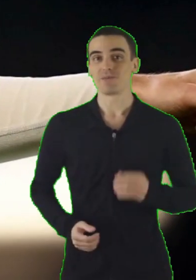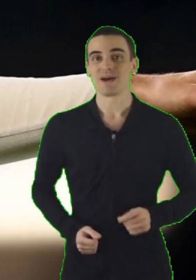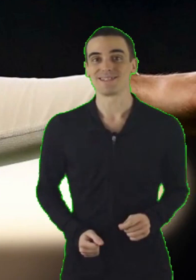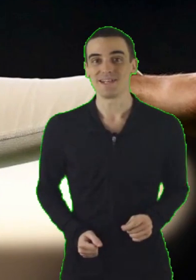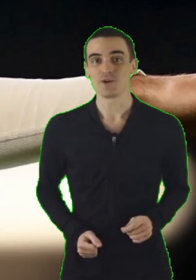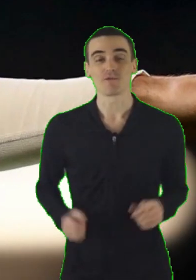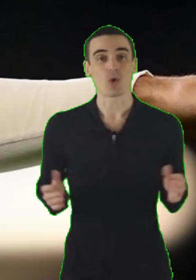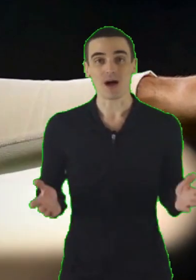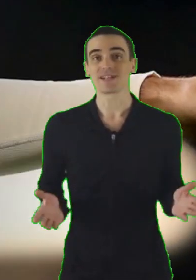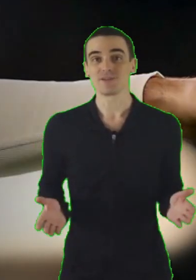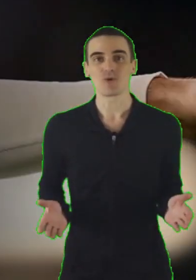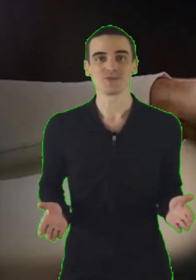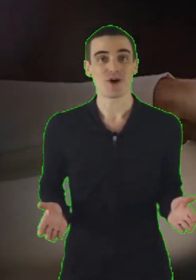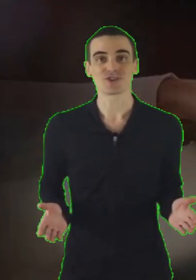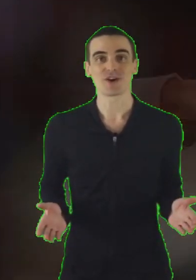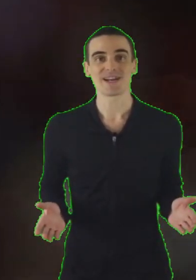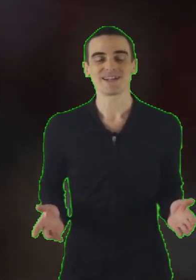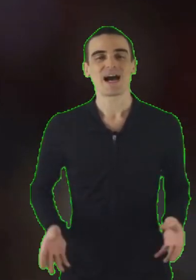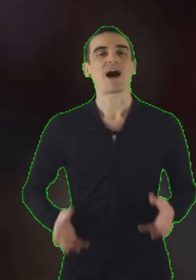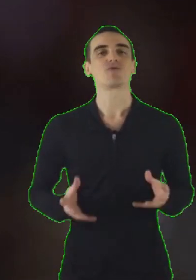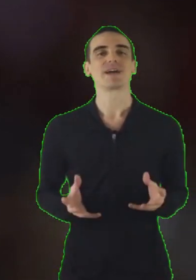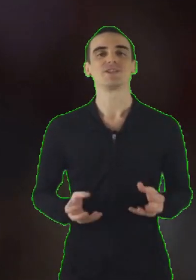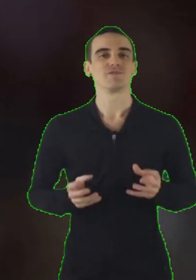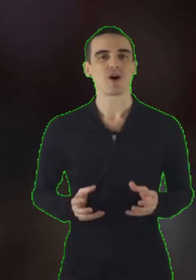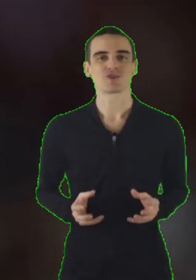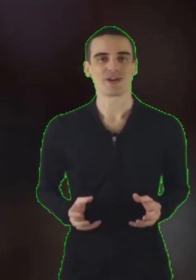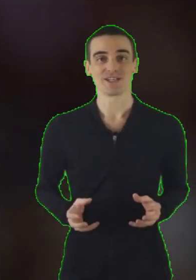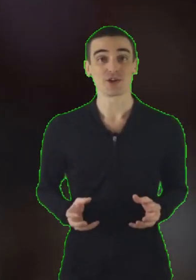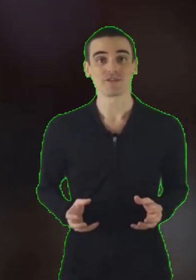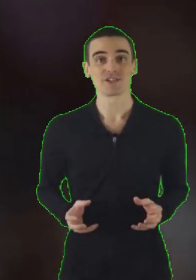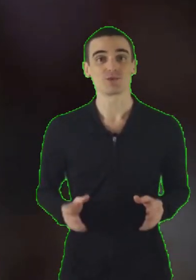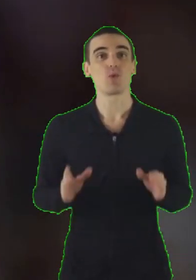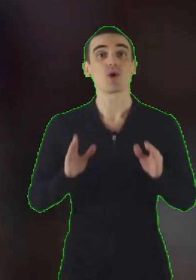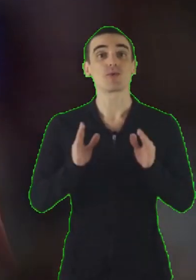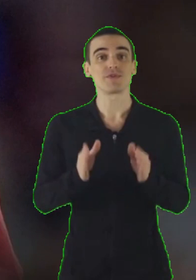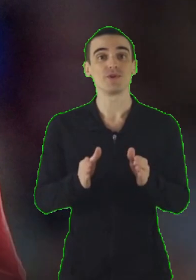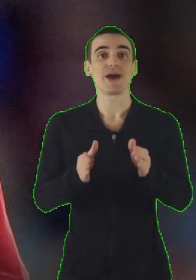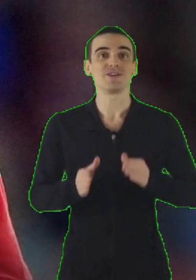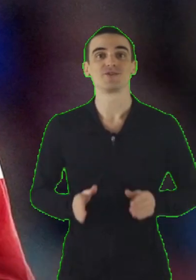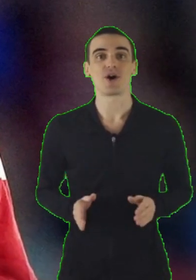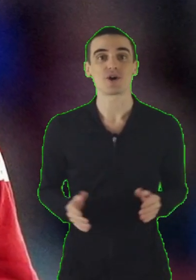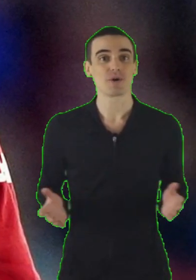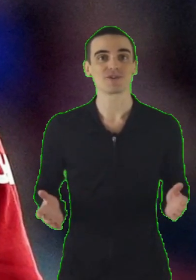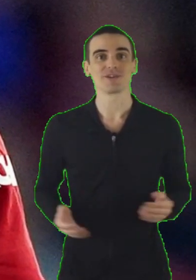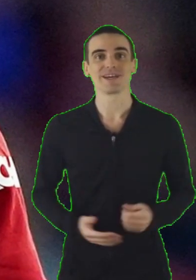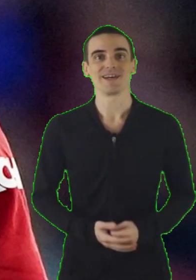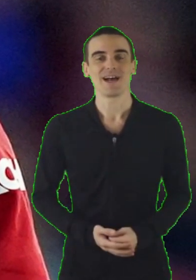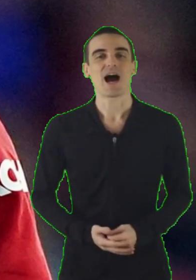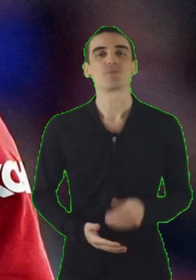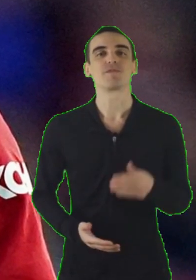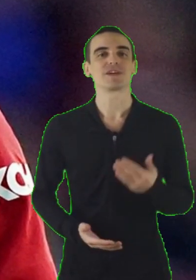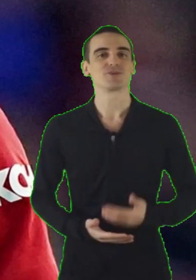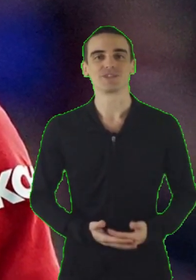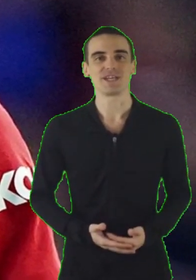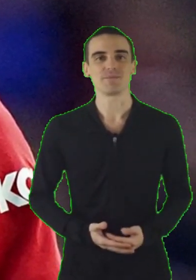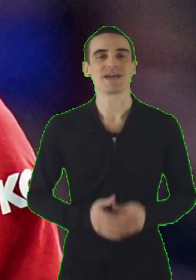Pereira para o Cruzeiro demonstra sua ambição em fazer do clube uma potência do futebol brasileiro novamente. E aí, torcedor? O que acha da